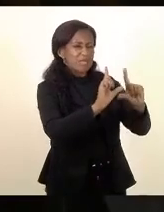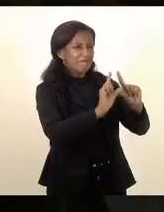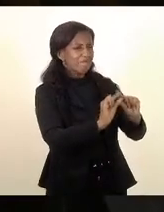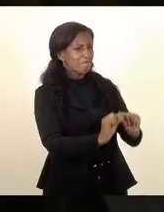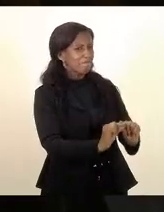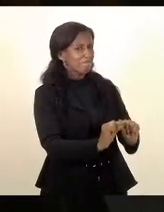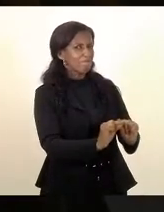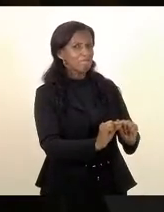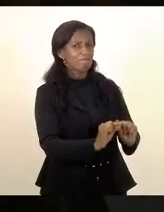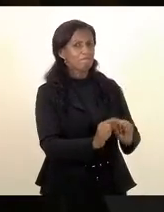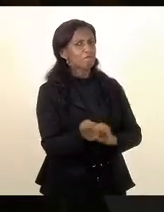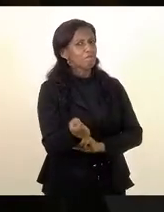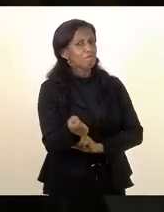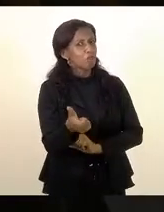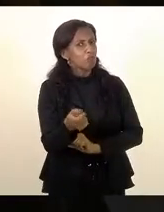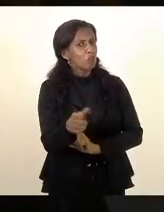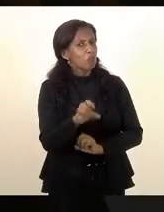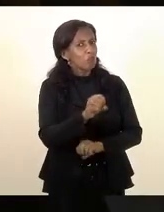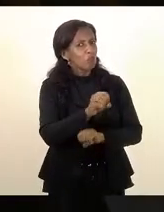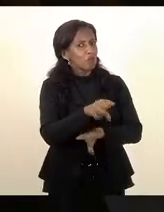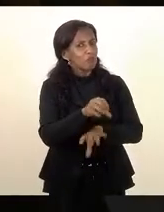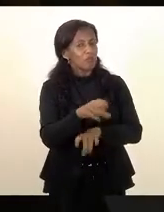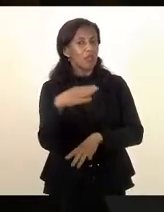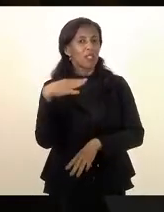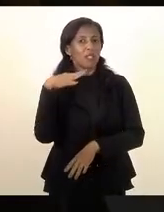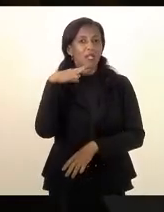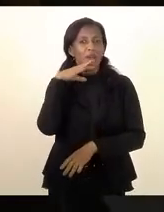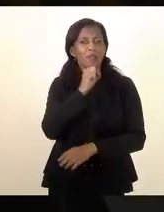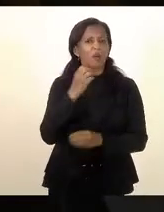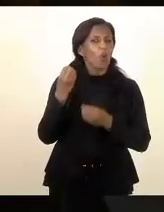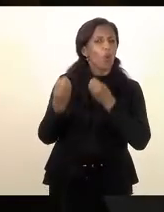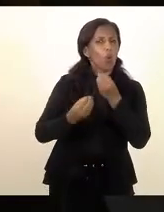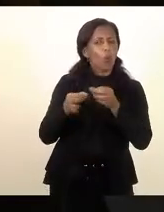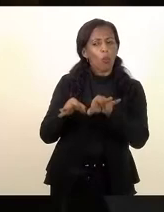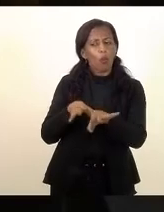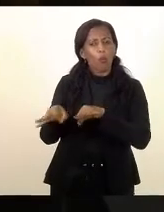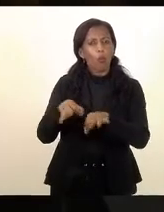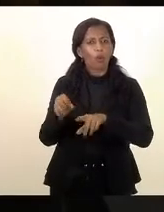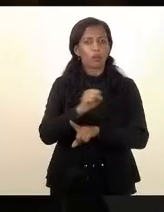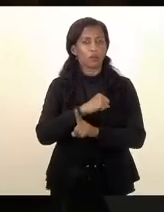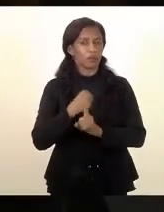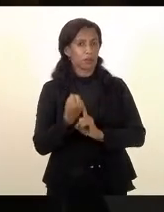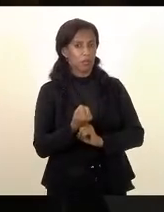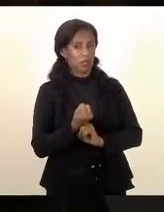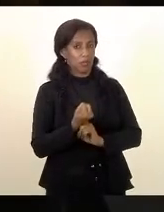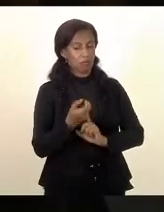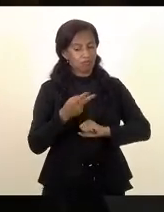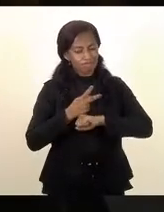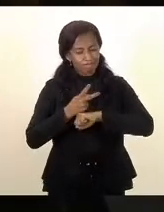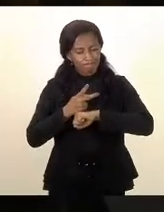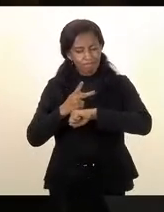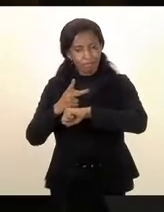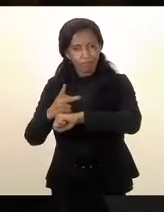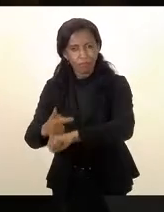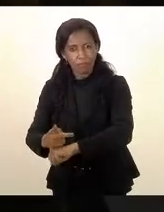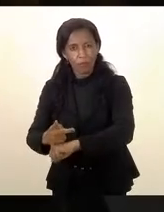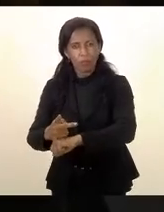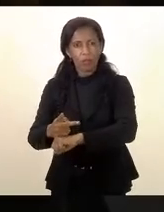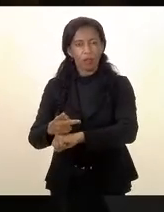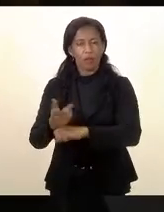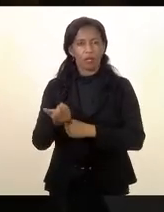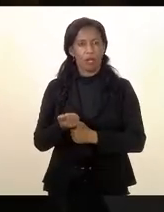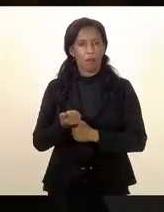deputado que ajude a perceber como se organiza a sociedade e vai se buscar uma educação instrumentalizada